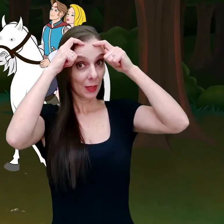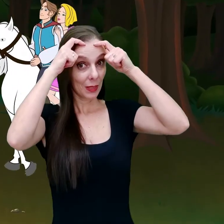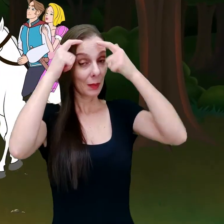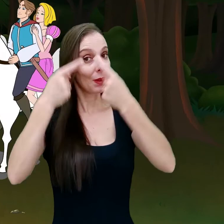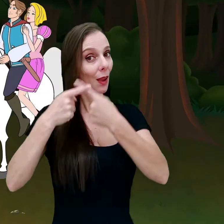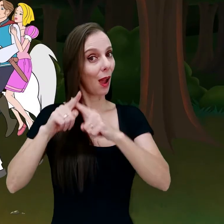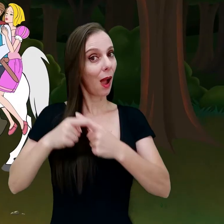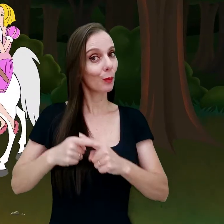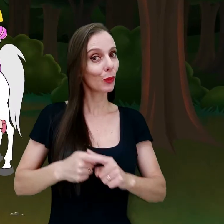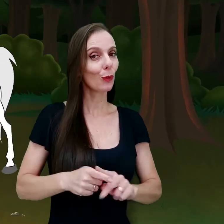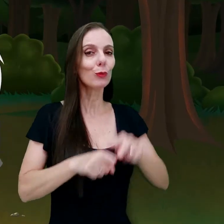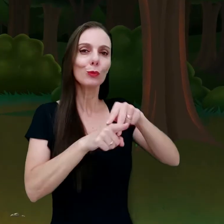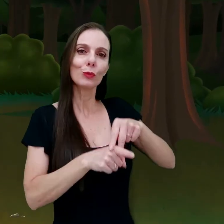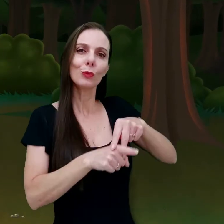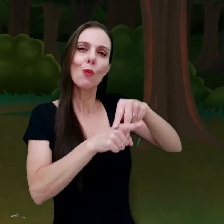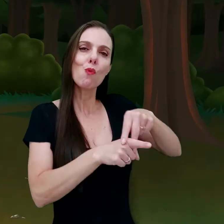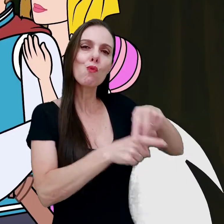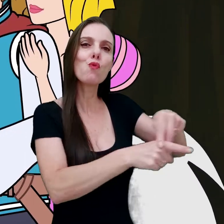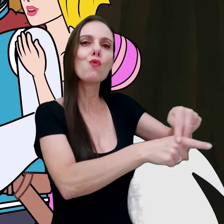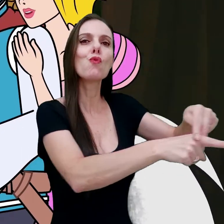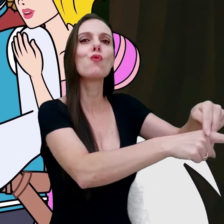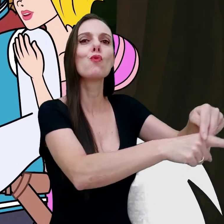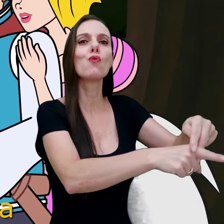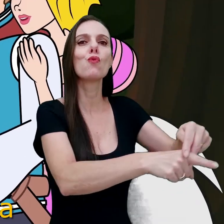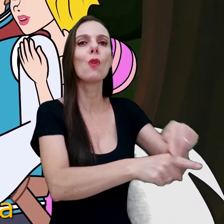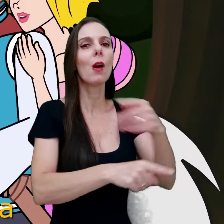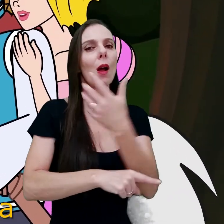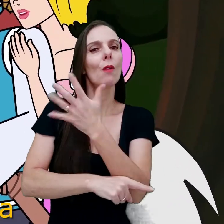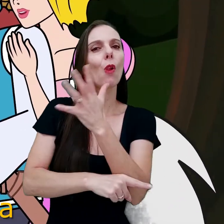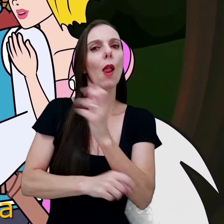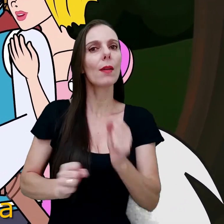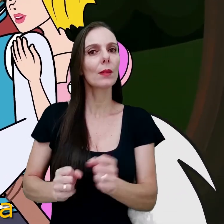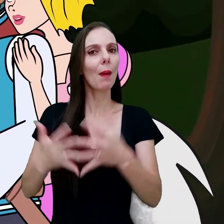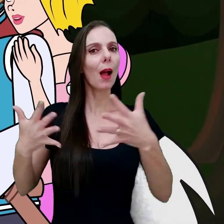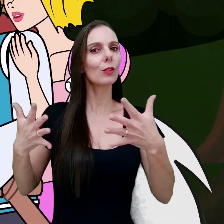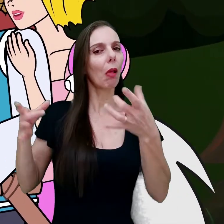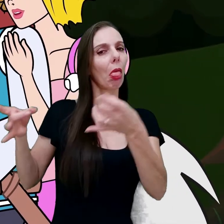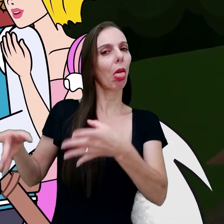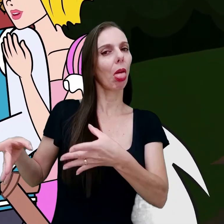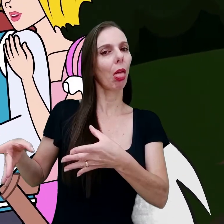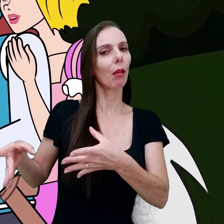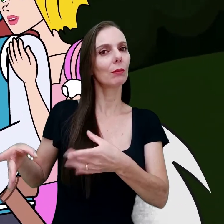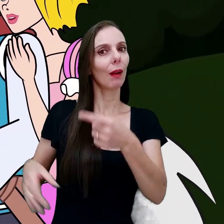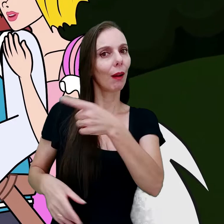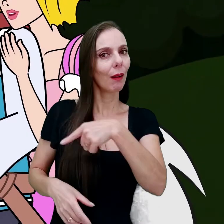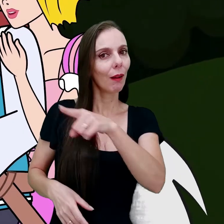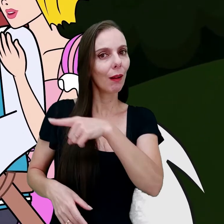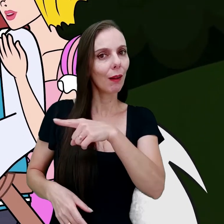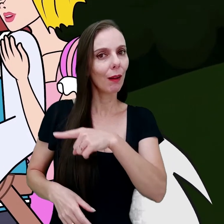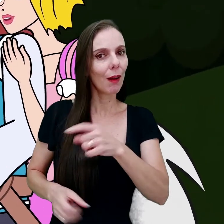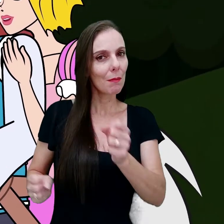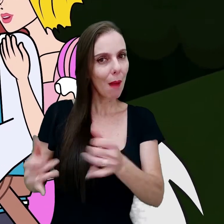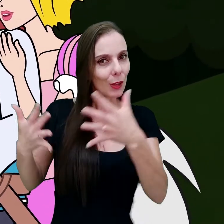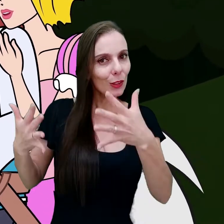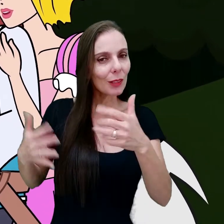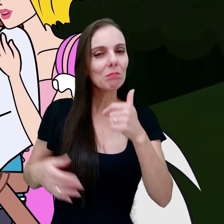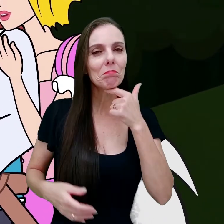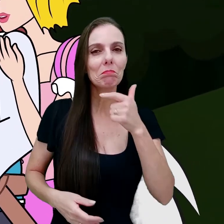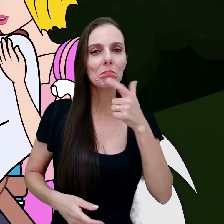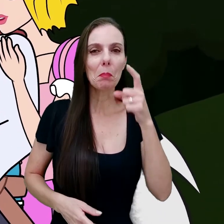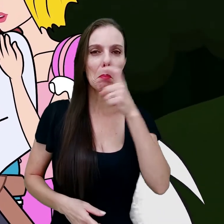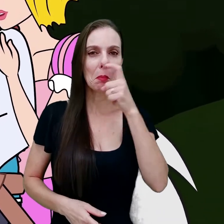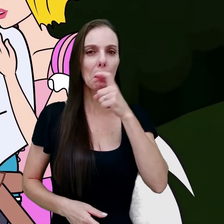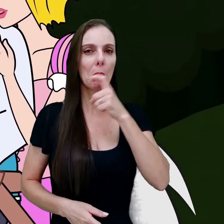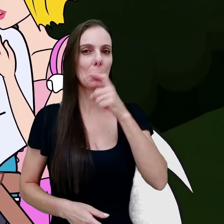Rapunzel deixaram a floresta mágica para trás. A história sobre a floresta ser mágica era algo que a bruxa tinha